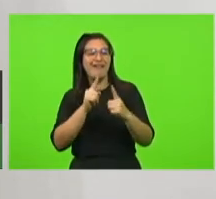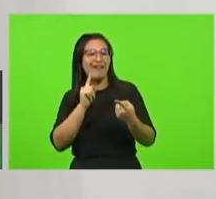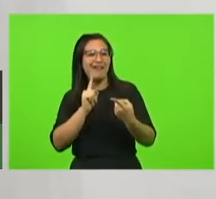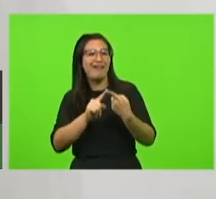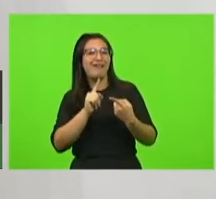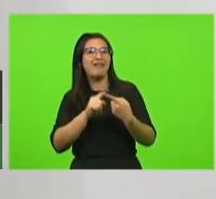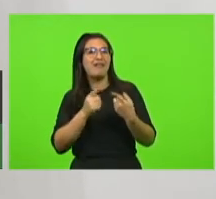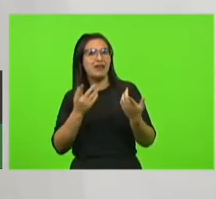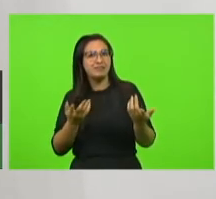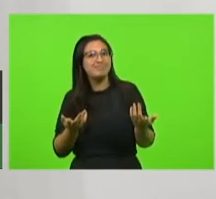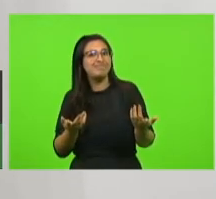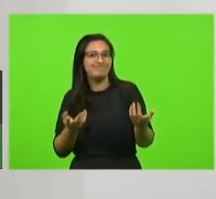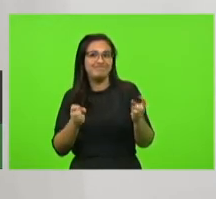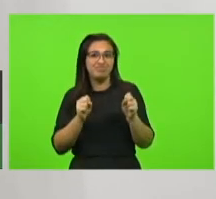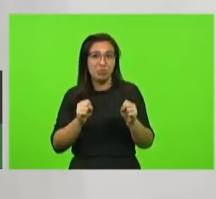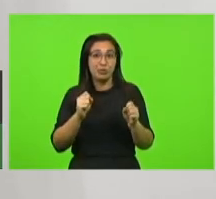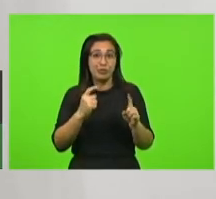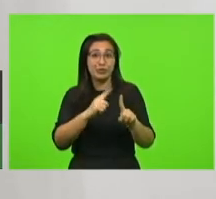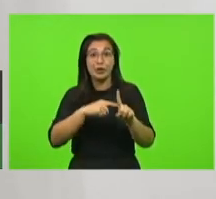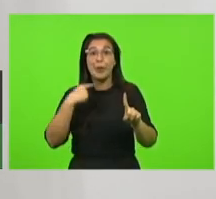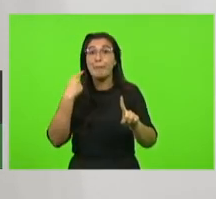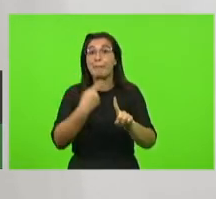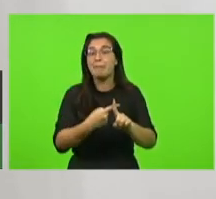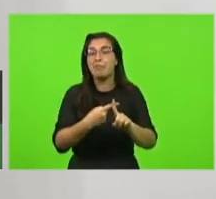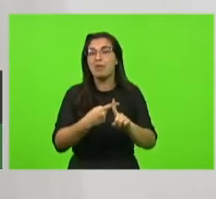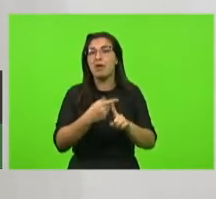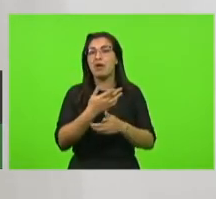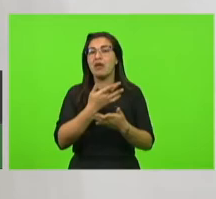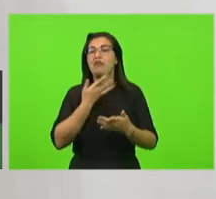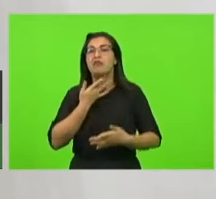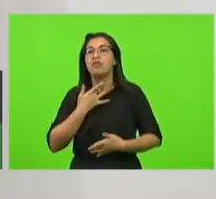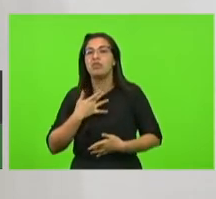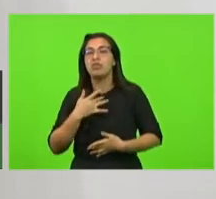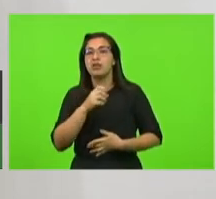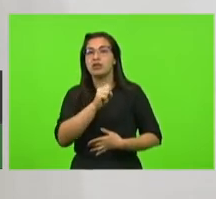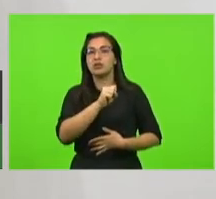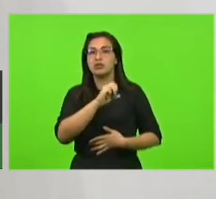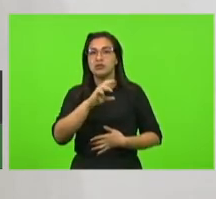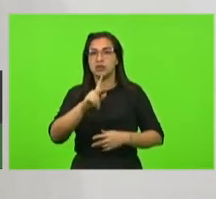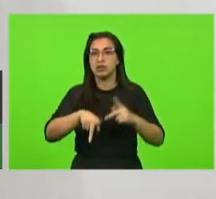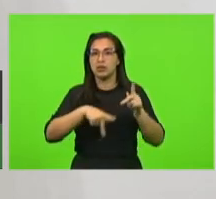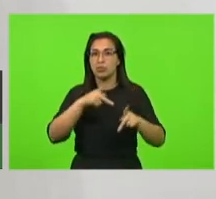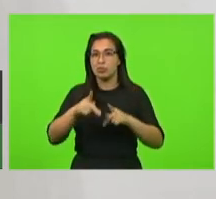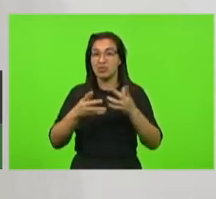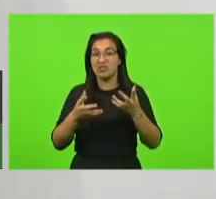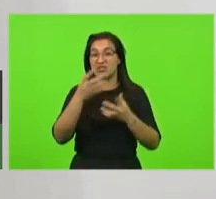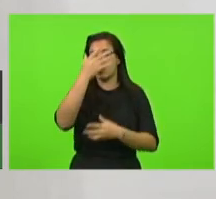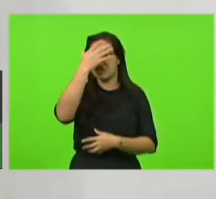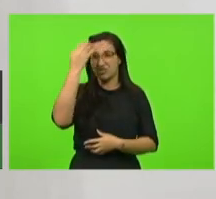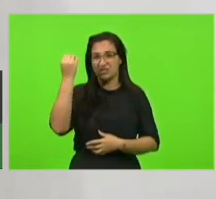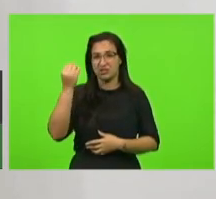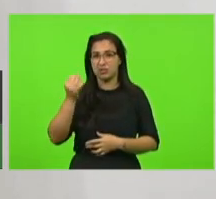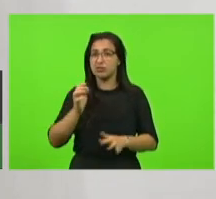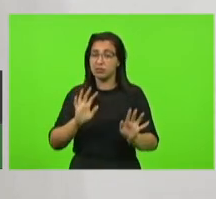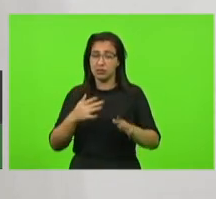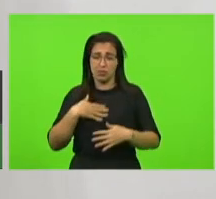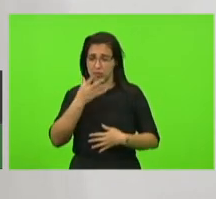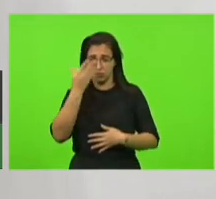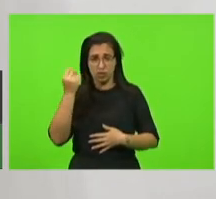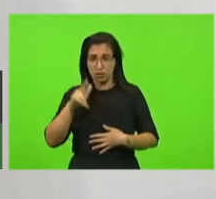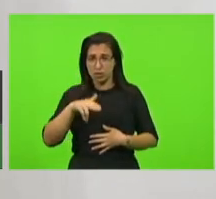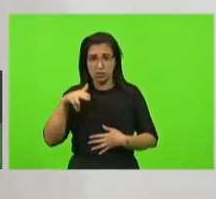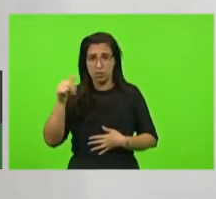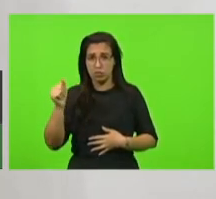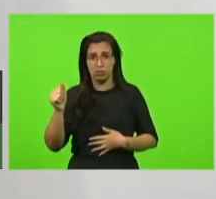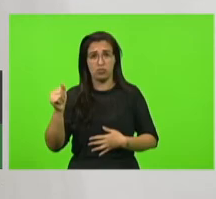talvez, mais a vontade de que o catarinense esqueça e ninguém mais fale sobre isso. Eu não vou esquecer. Eu já falei isso aqui antes, eu não vou